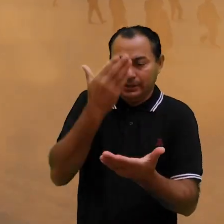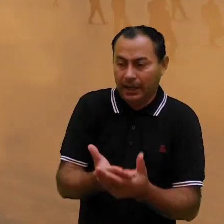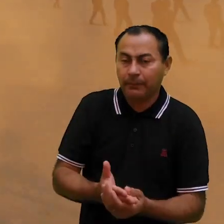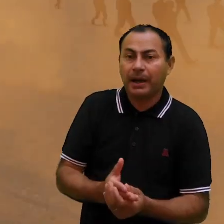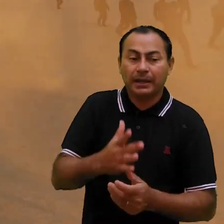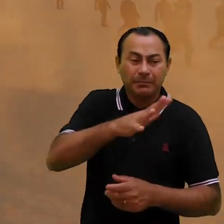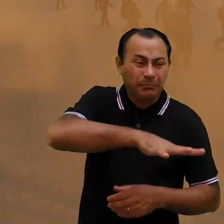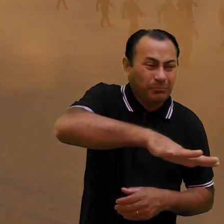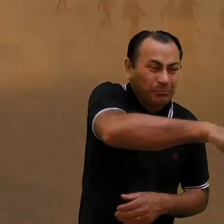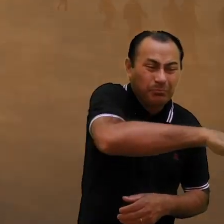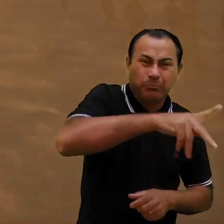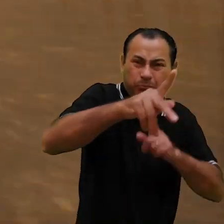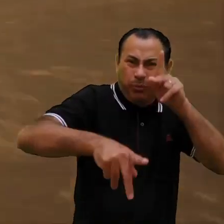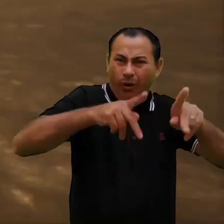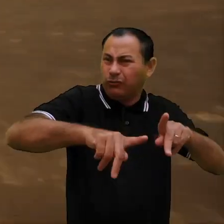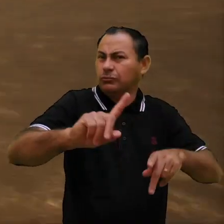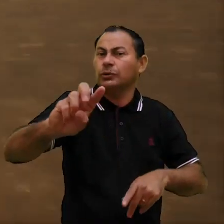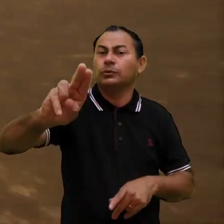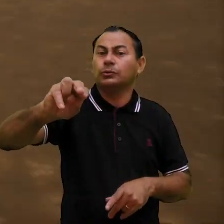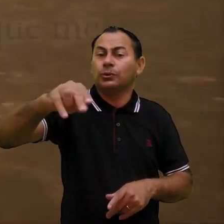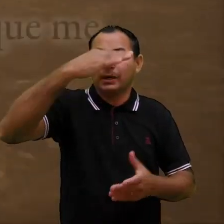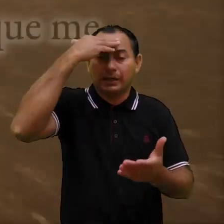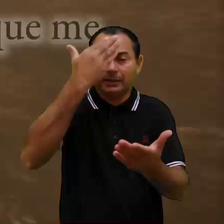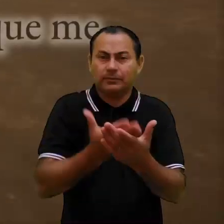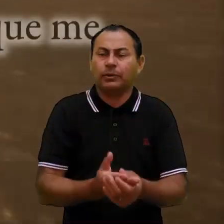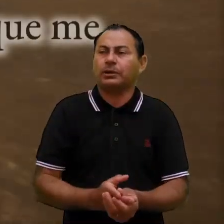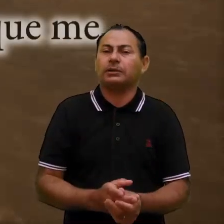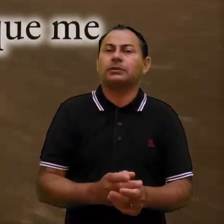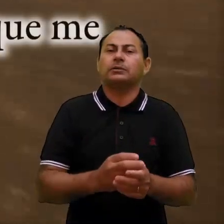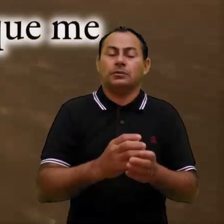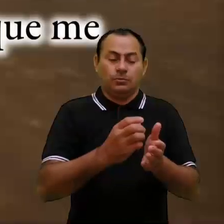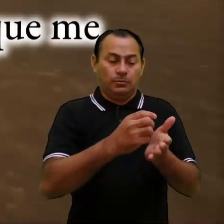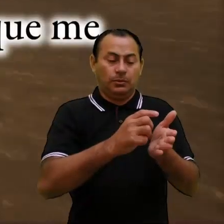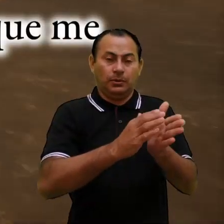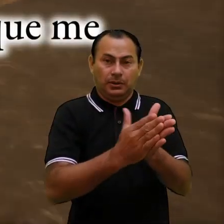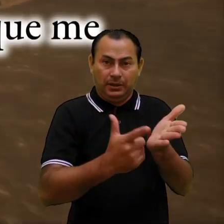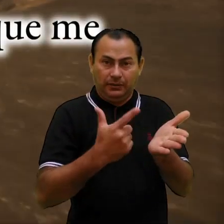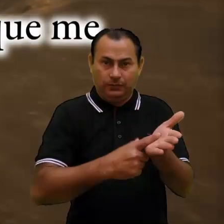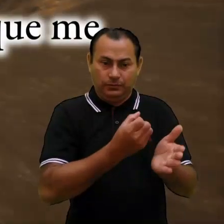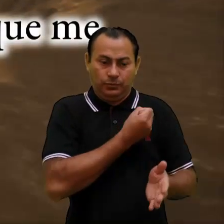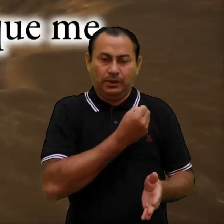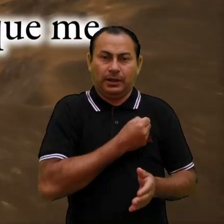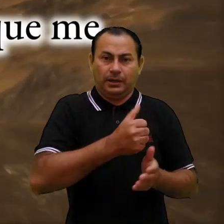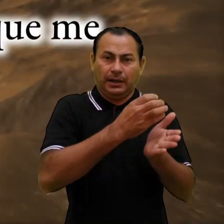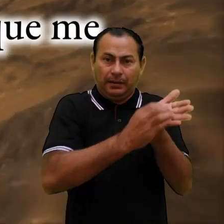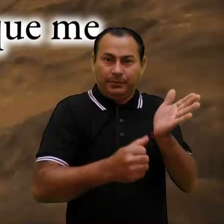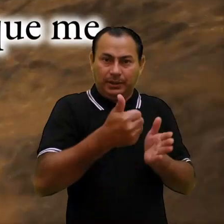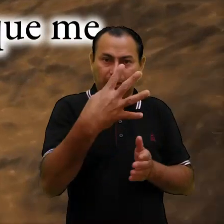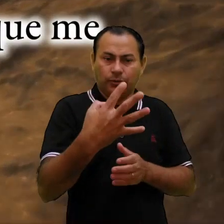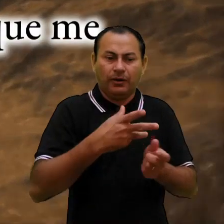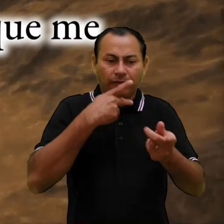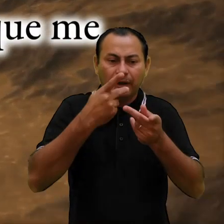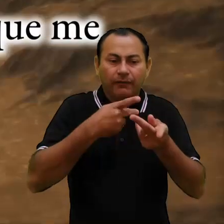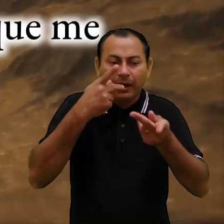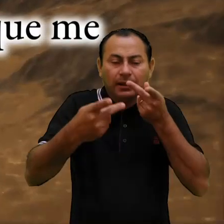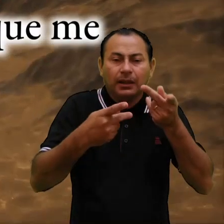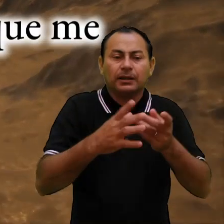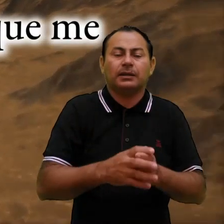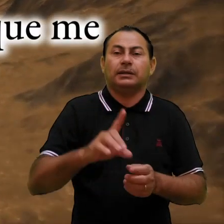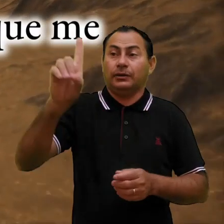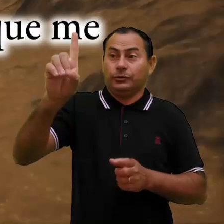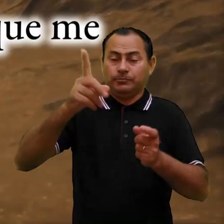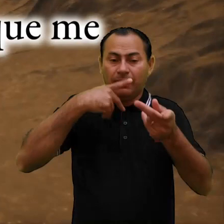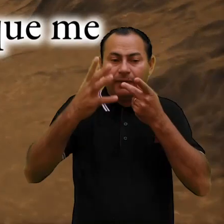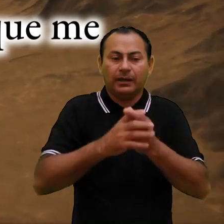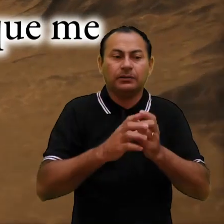creram. Por isso Deus disse no capítulo 14 de Números, Juro pela glória do Senhor que enche toda a terra, que nenhum